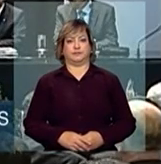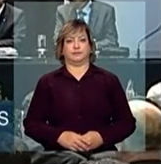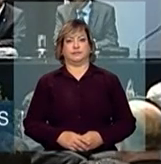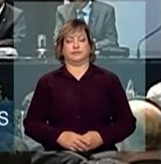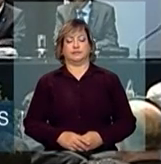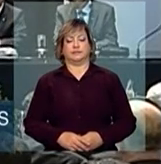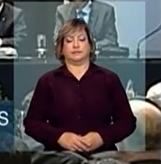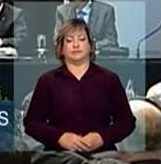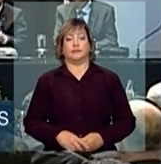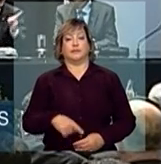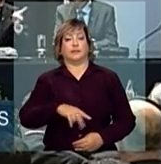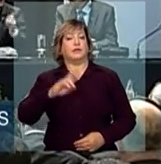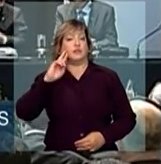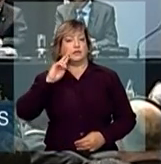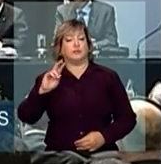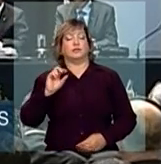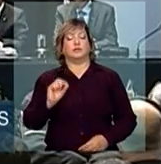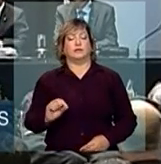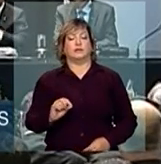Clênio vai falar.